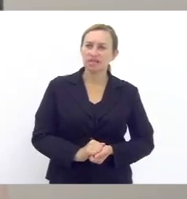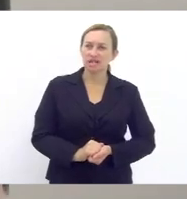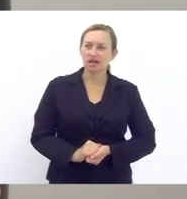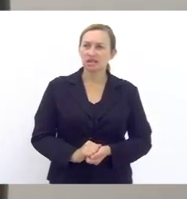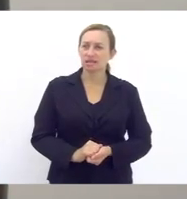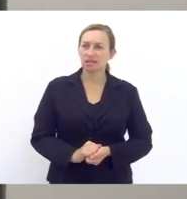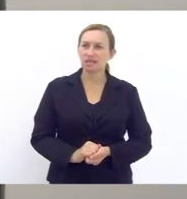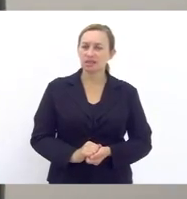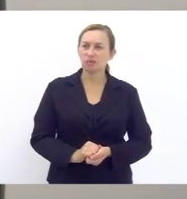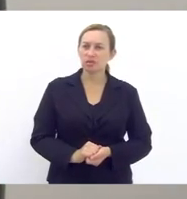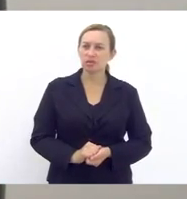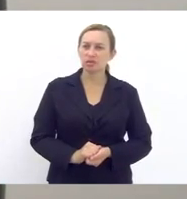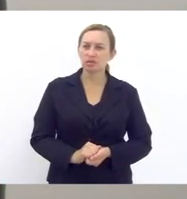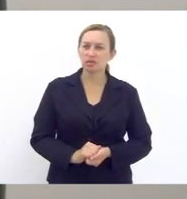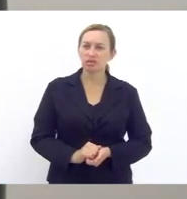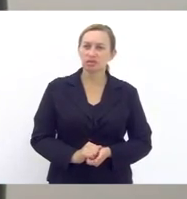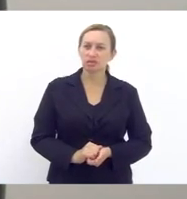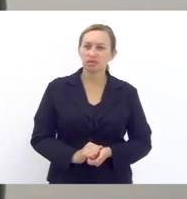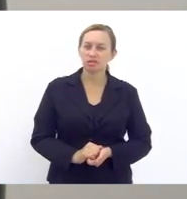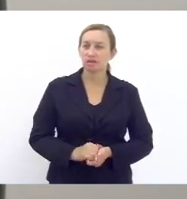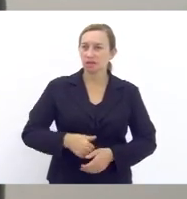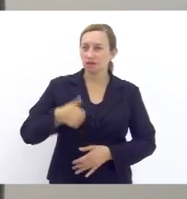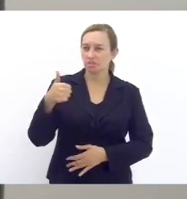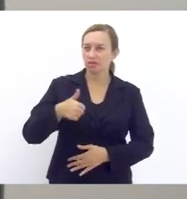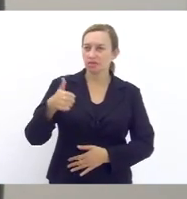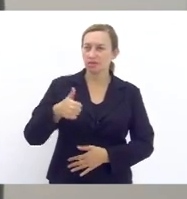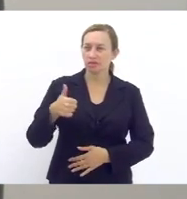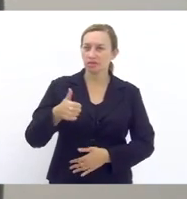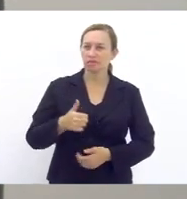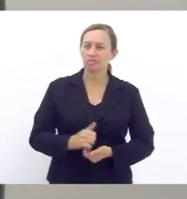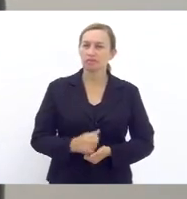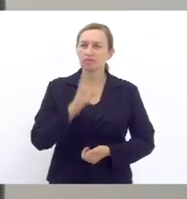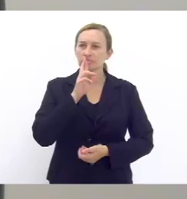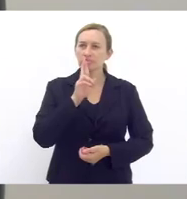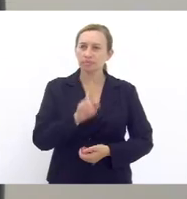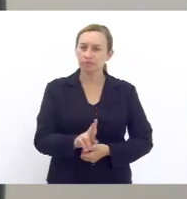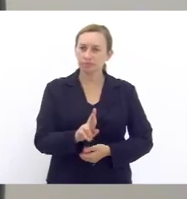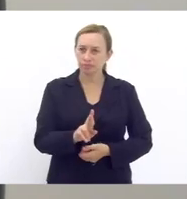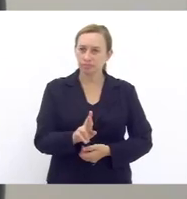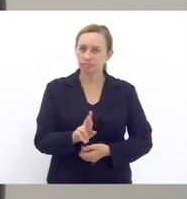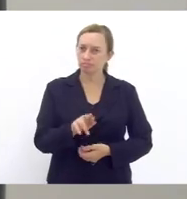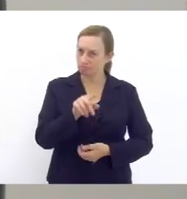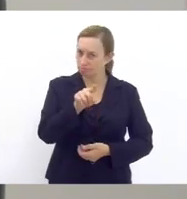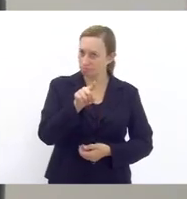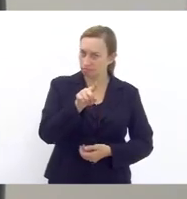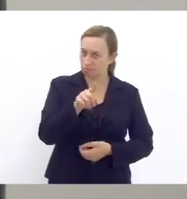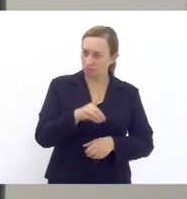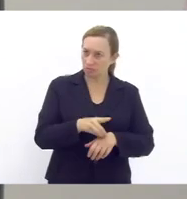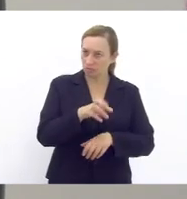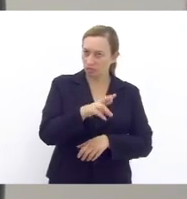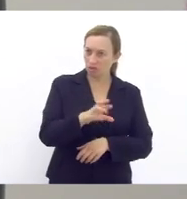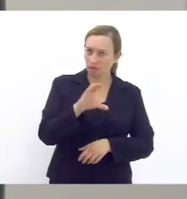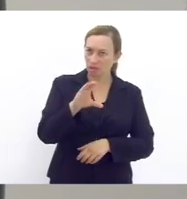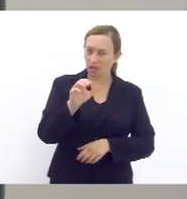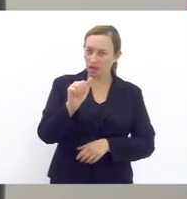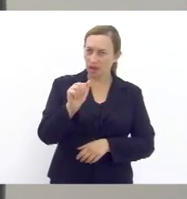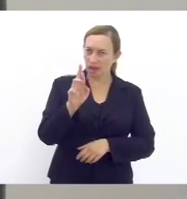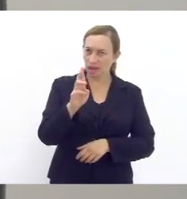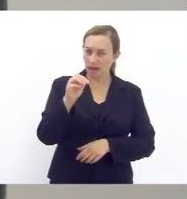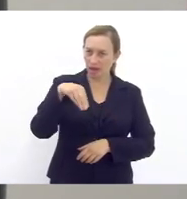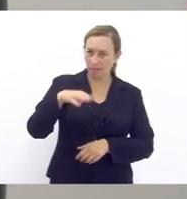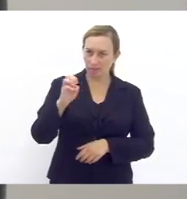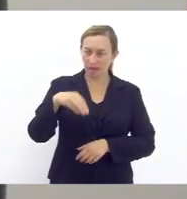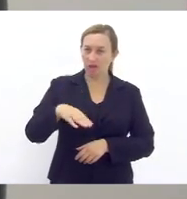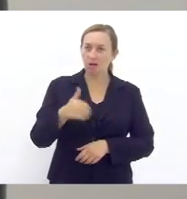Doutora Carmem a primeira resposta eu acho que é para você como mulher negra e